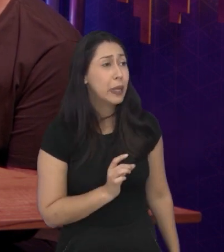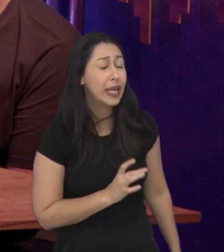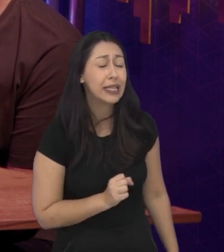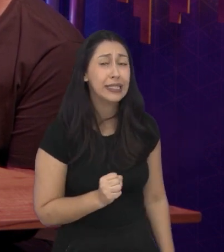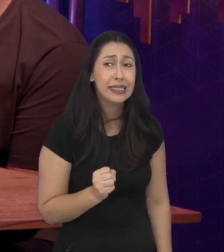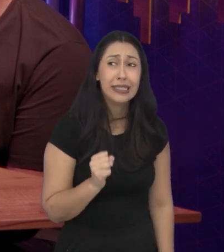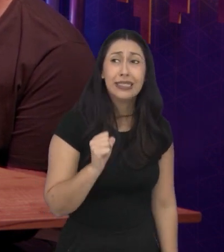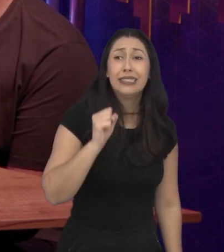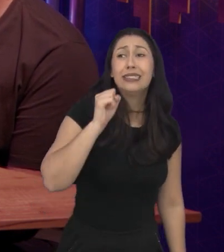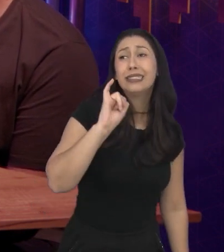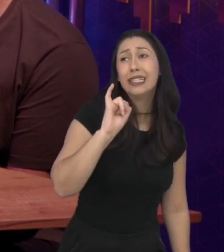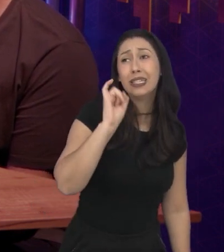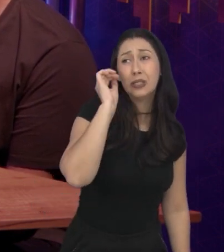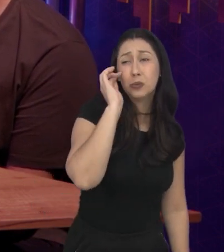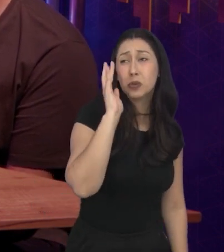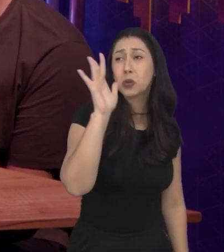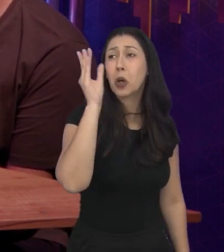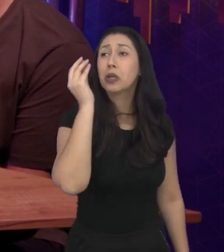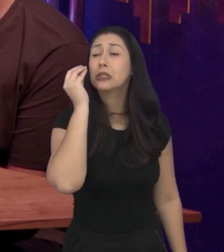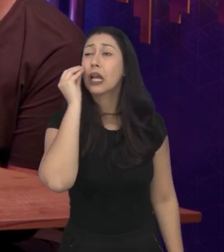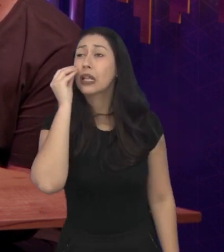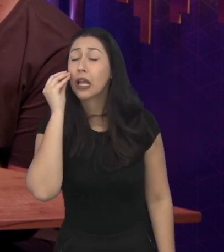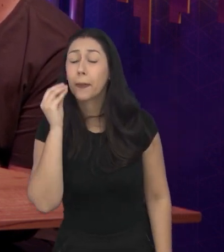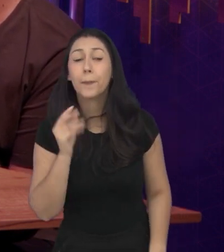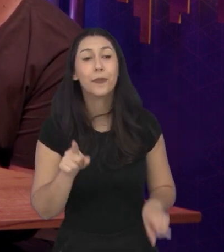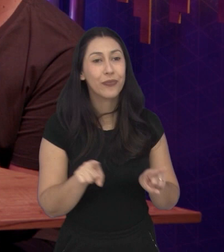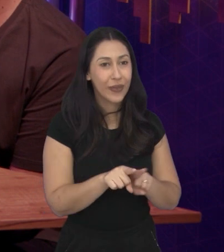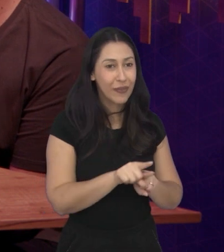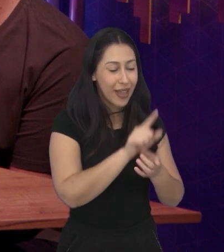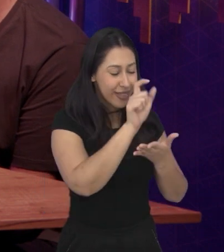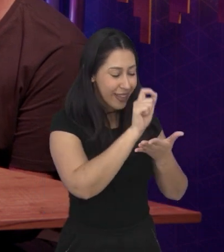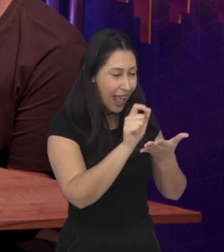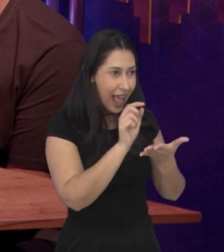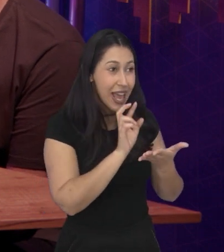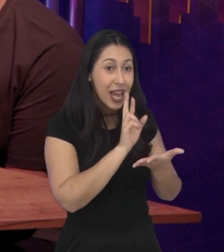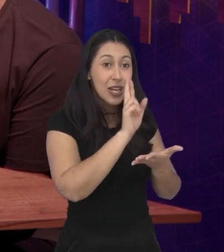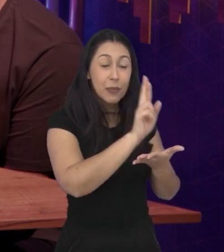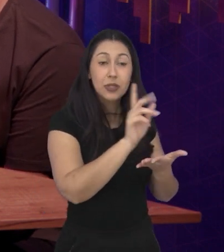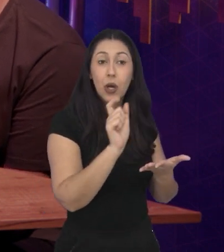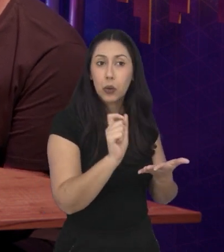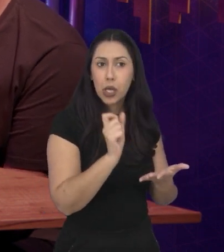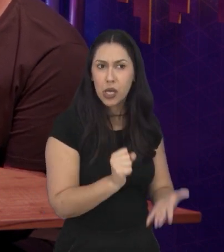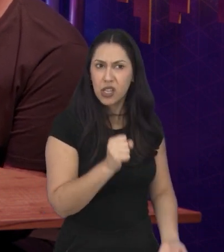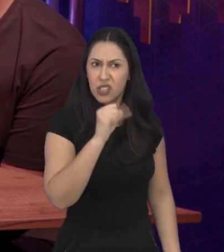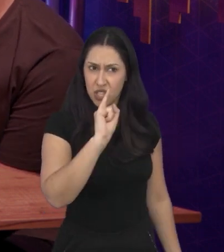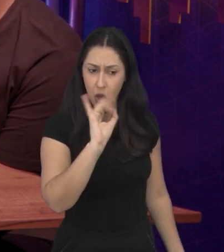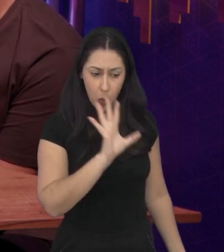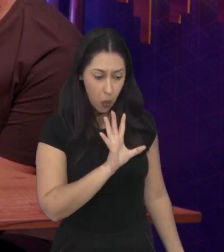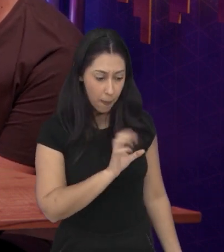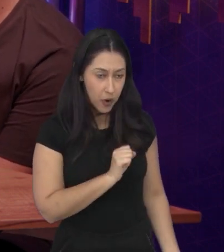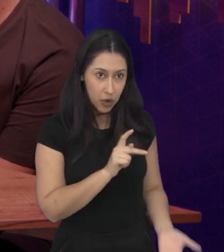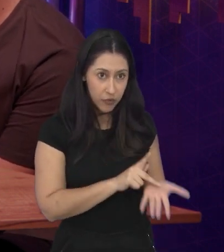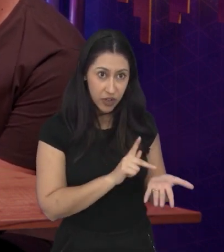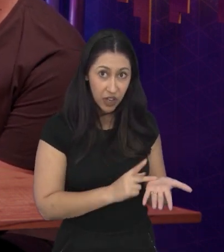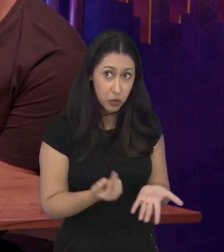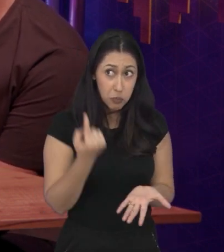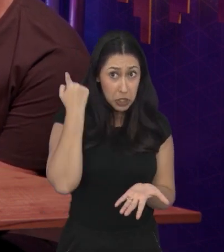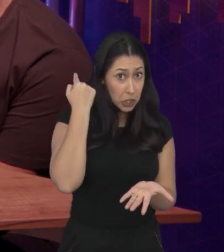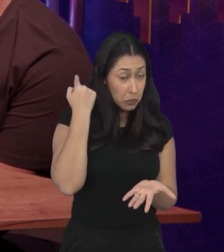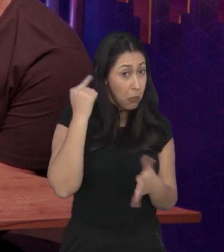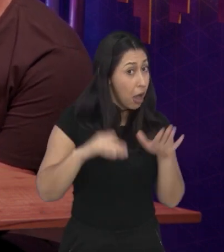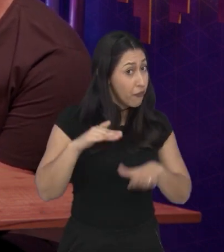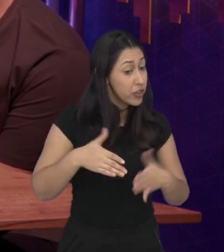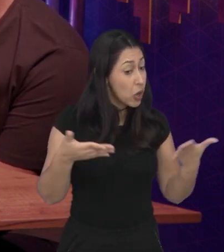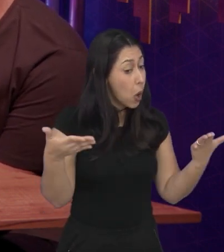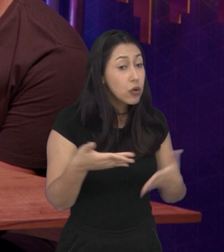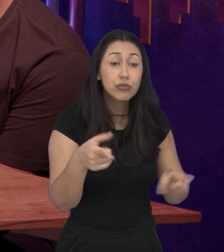né? Então, e se eu vou atrás desse sonho? E ela fala assim também na carta que se o amor era verdadeiro há 50 anos atrás, por